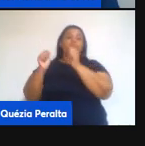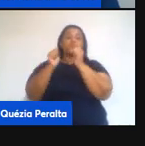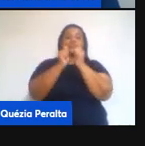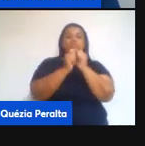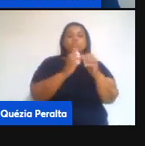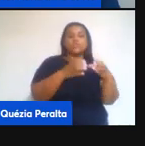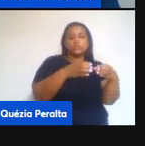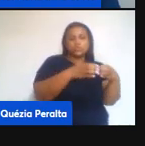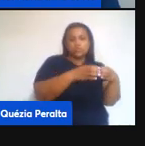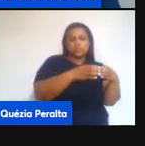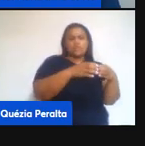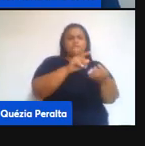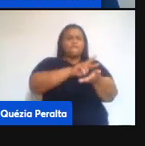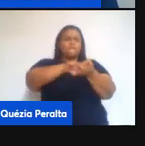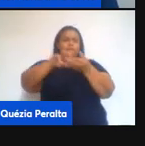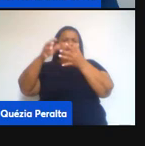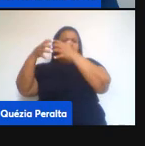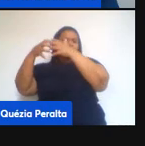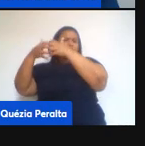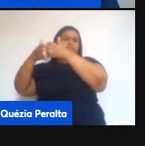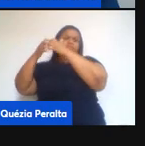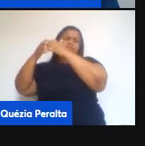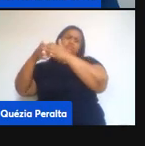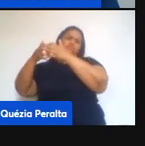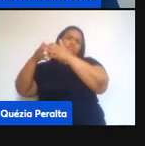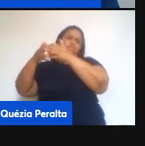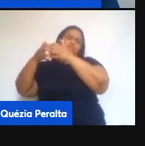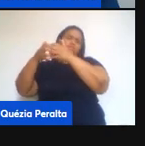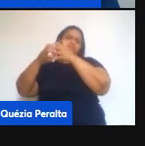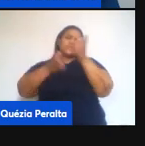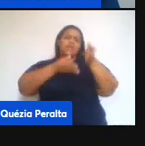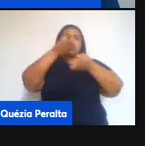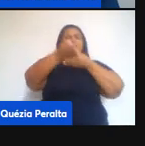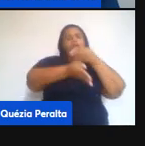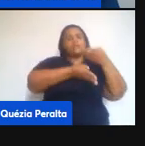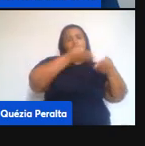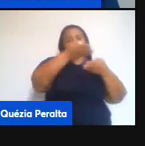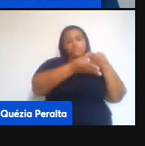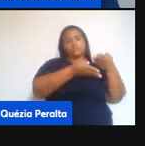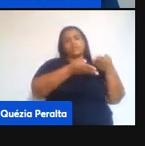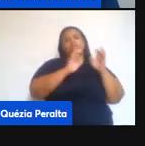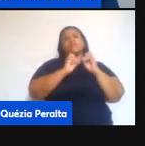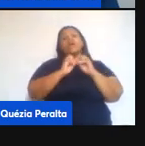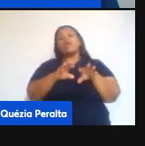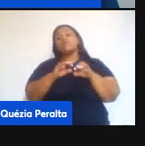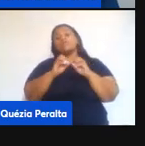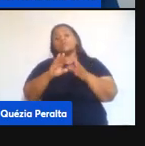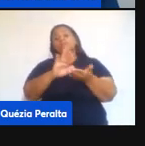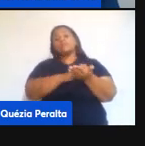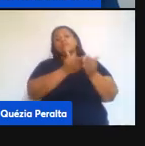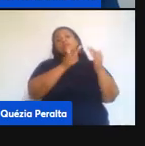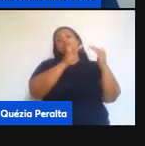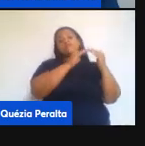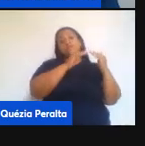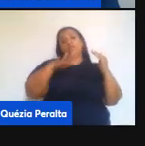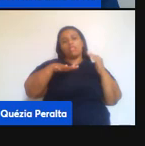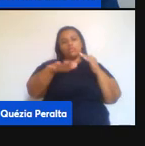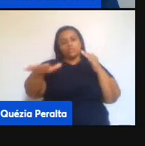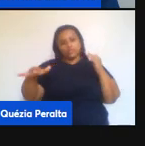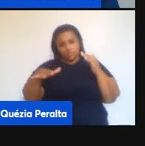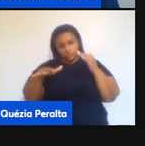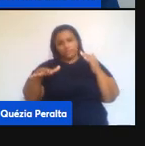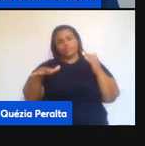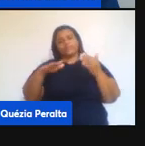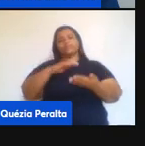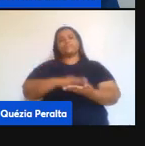de reflexões em torno de questões que envolvem o ensino e a escola de maneira geral. Então, é a partir desse lugar que